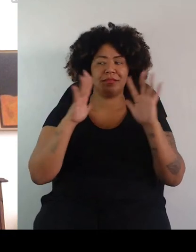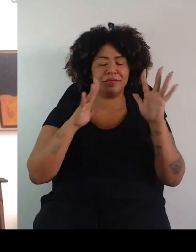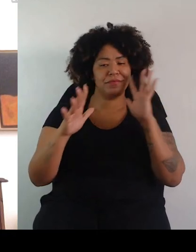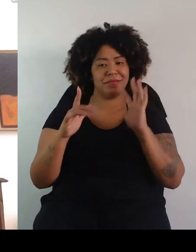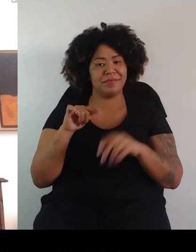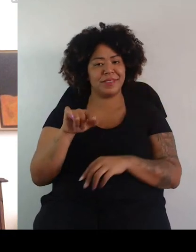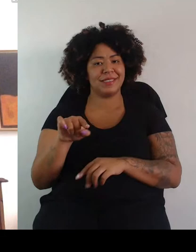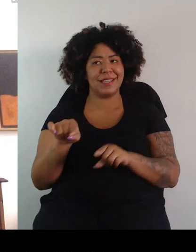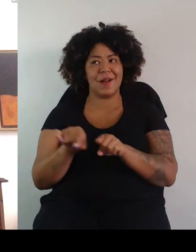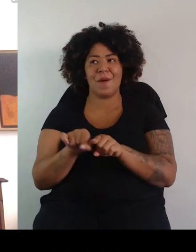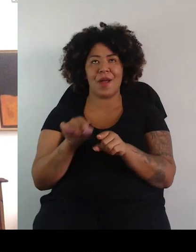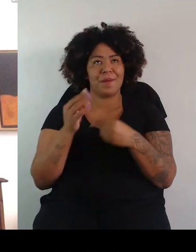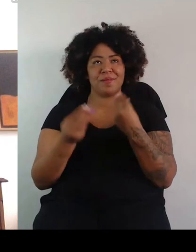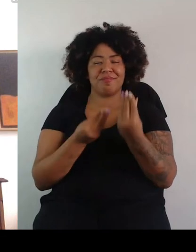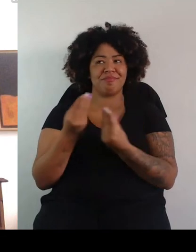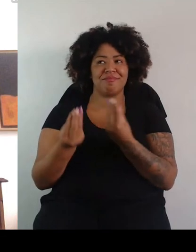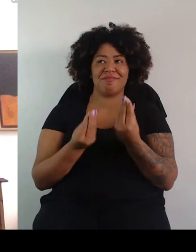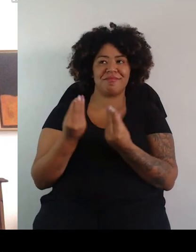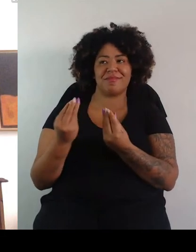Imaginação